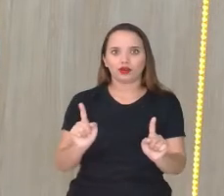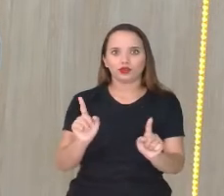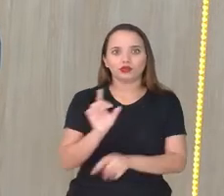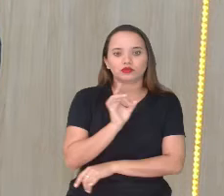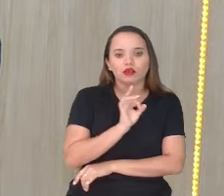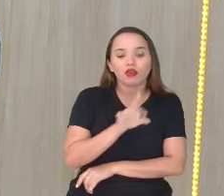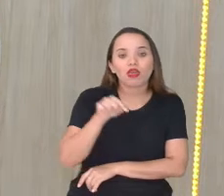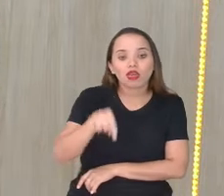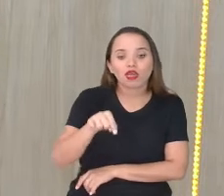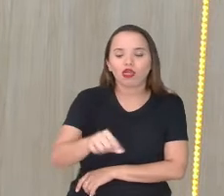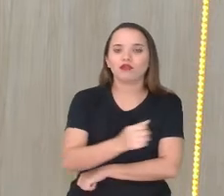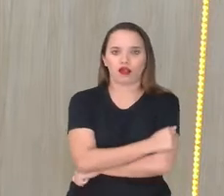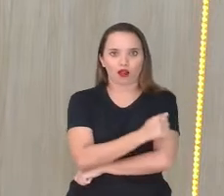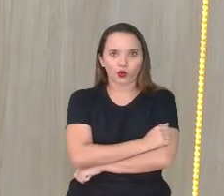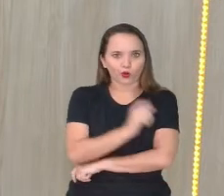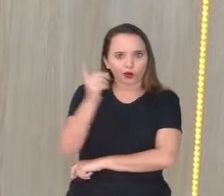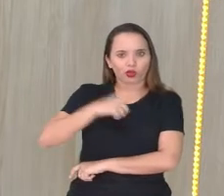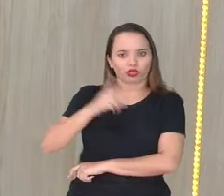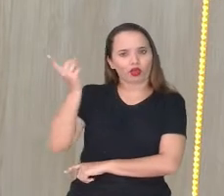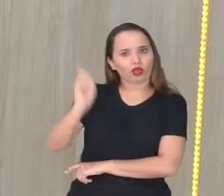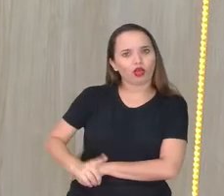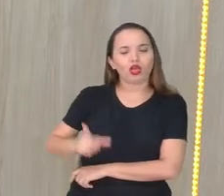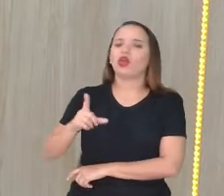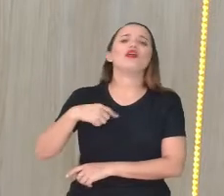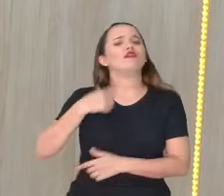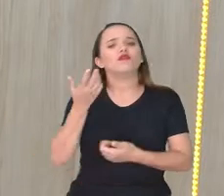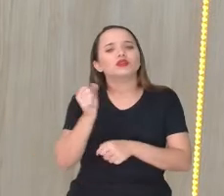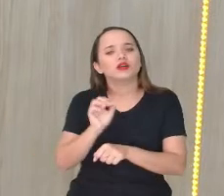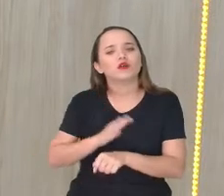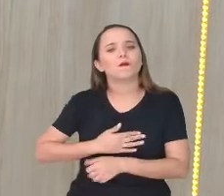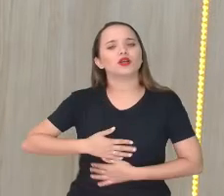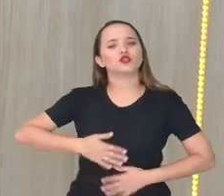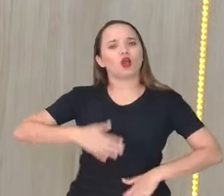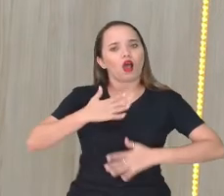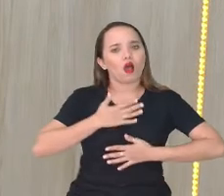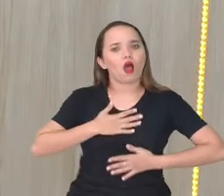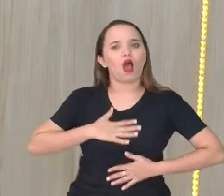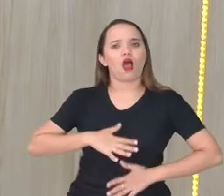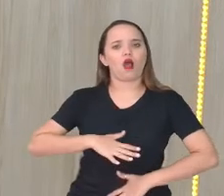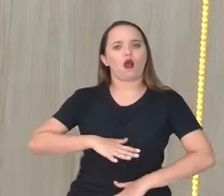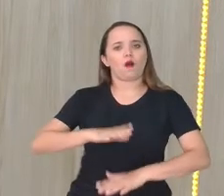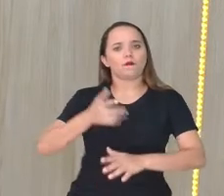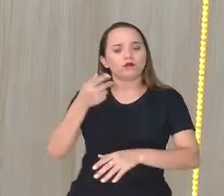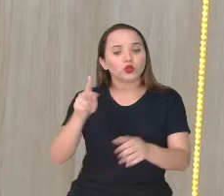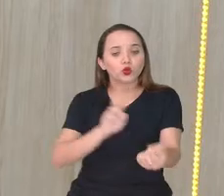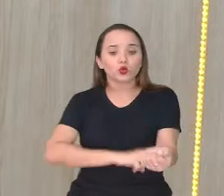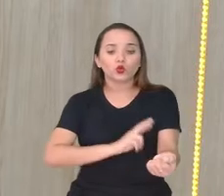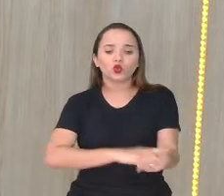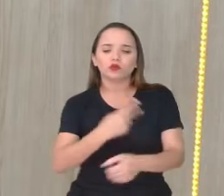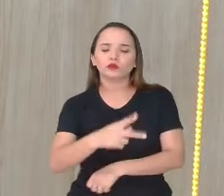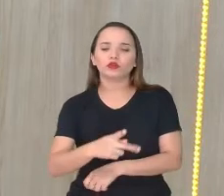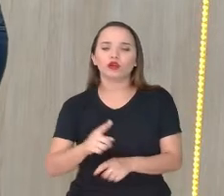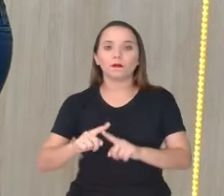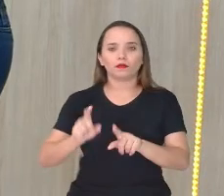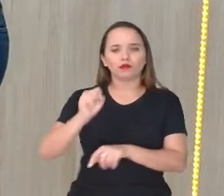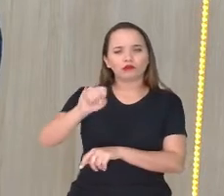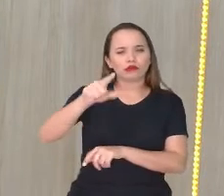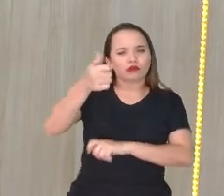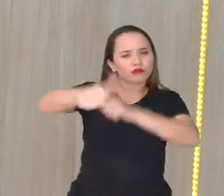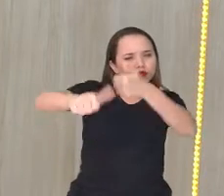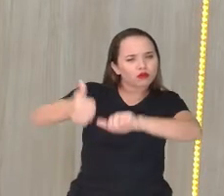lenta, mas o professor que fez essa avaliação e que percebeu o que é que eu posso oferecer para que ele